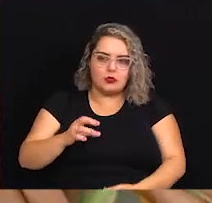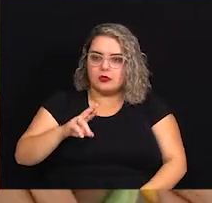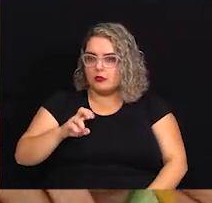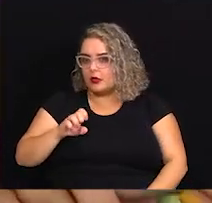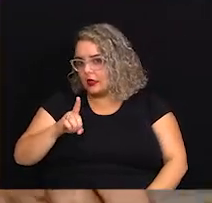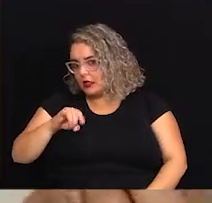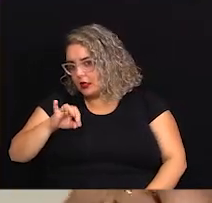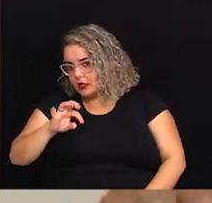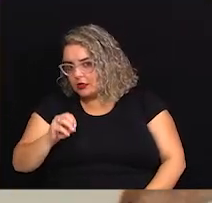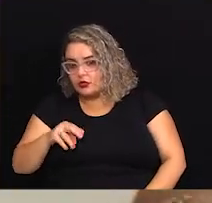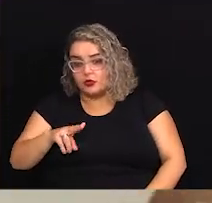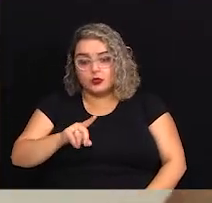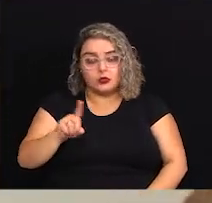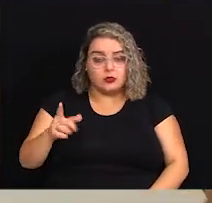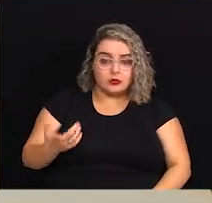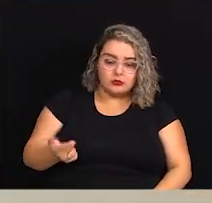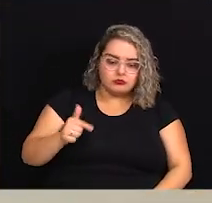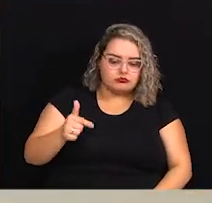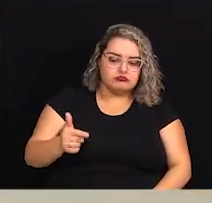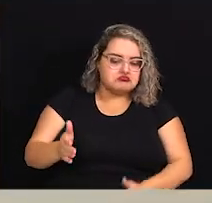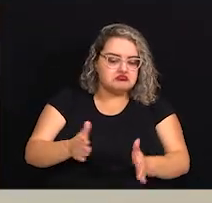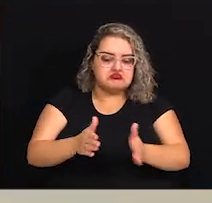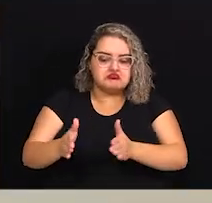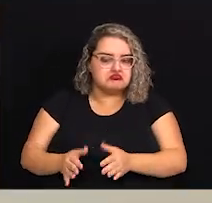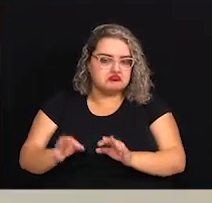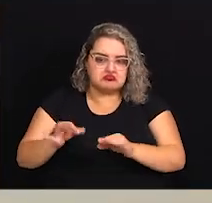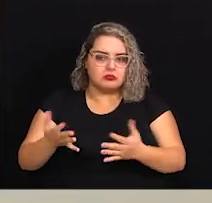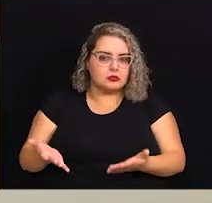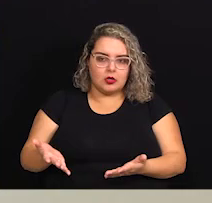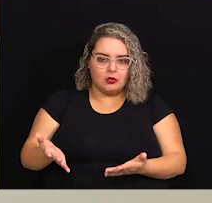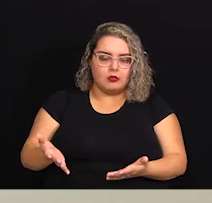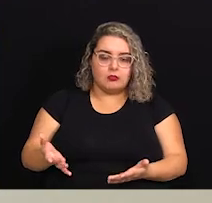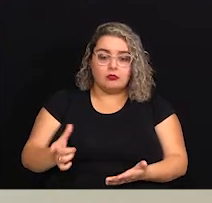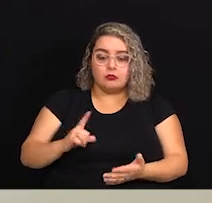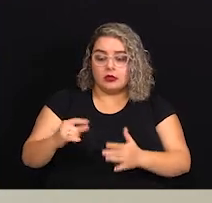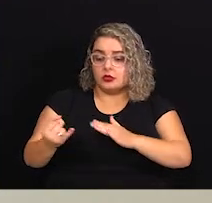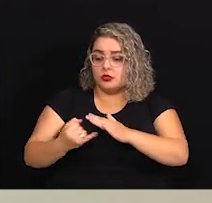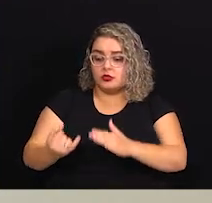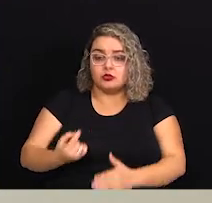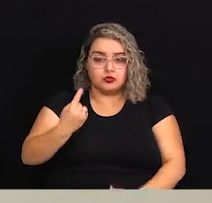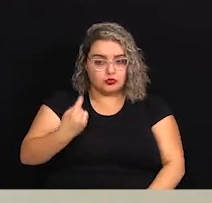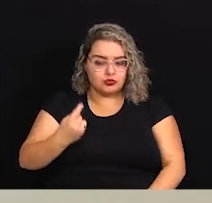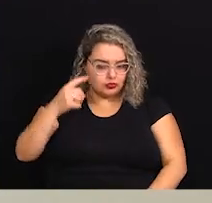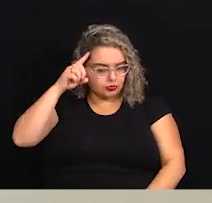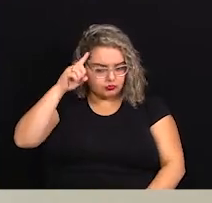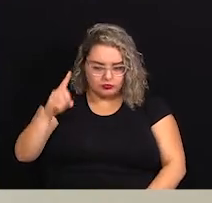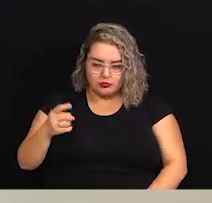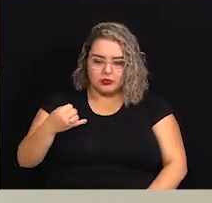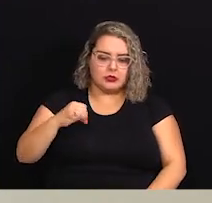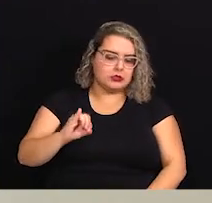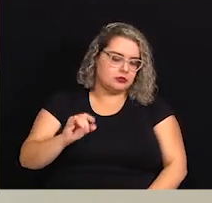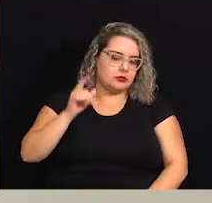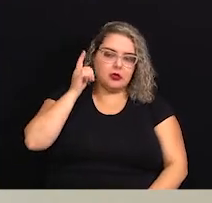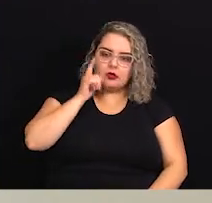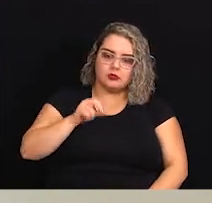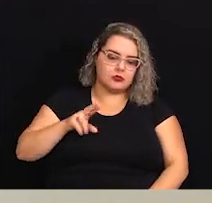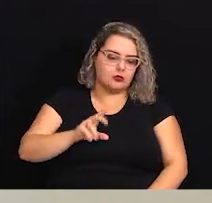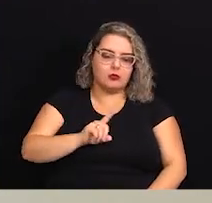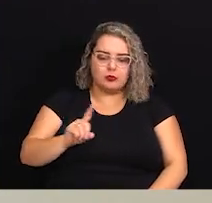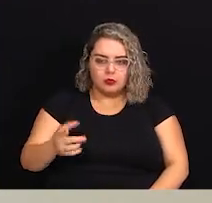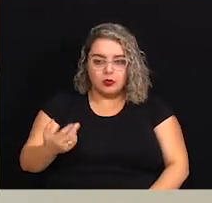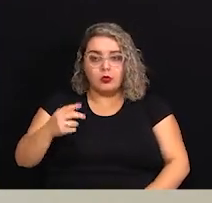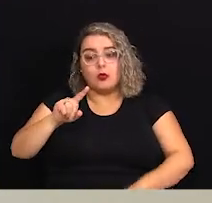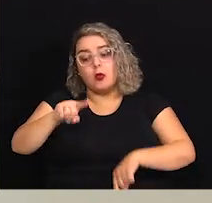não, então não tem assim um prazo certinho. Tem instituições que em um dia já te informam se você vai poder ter o crédito ou